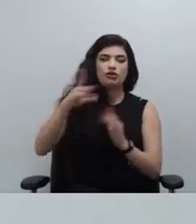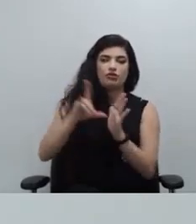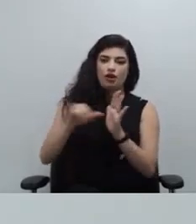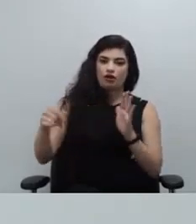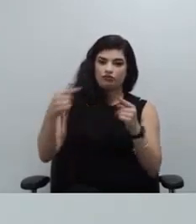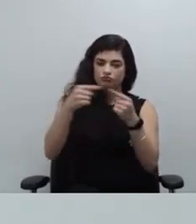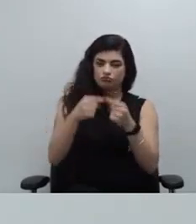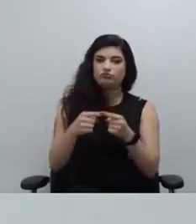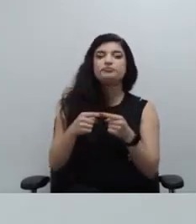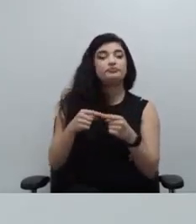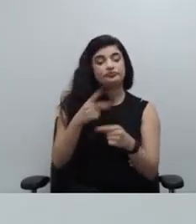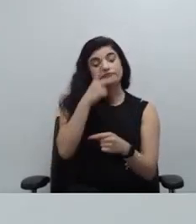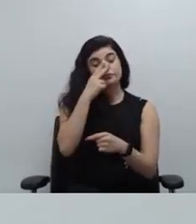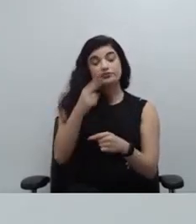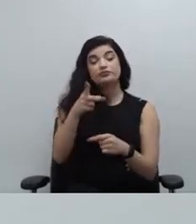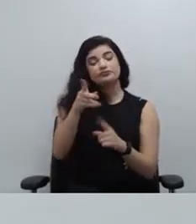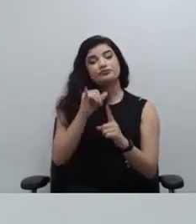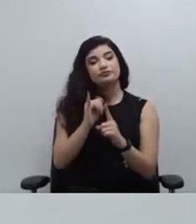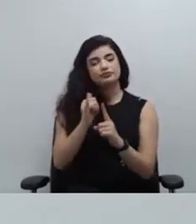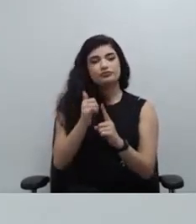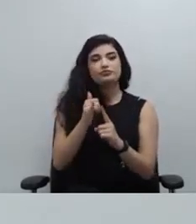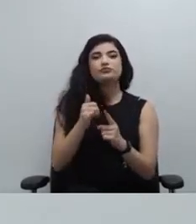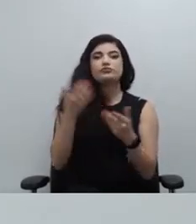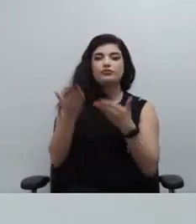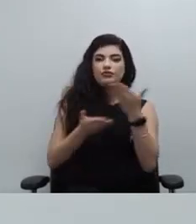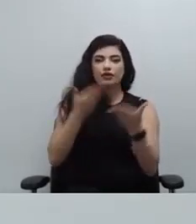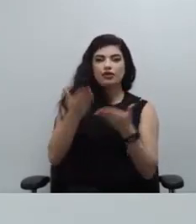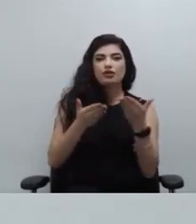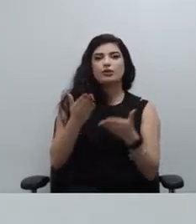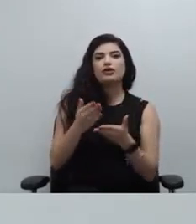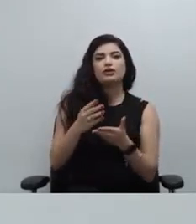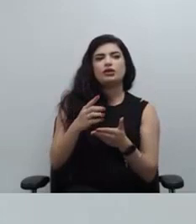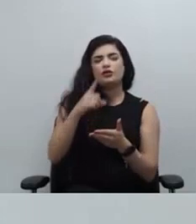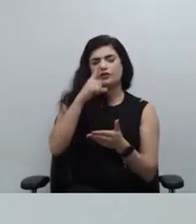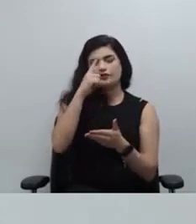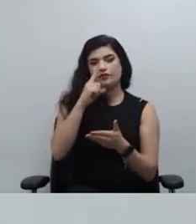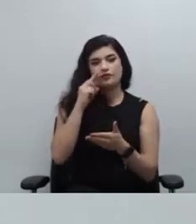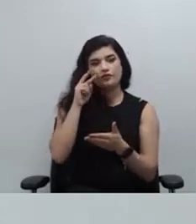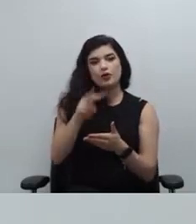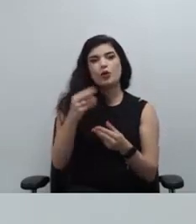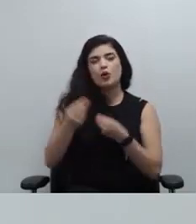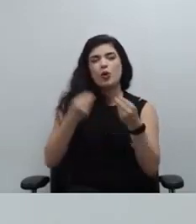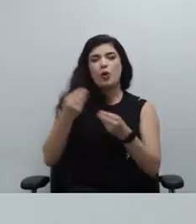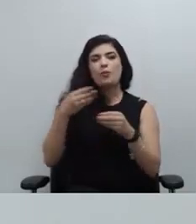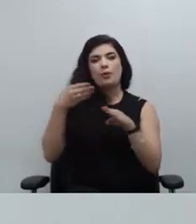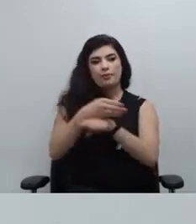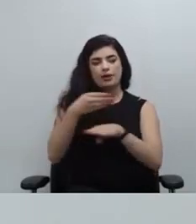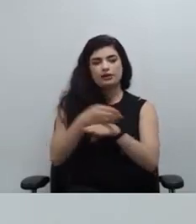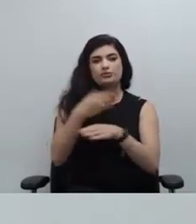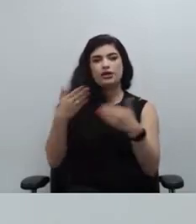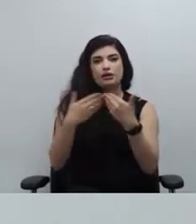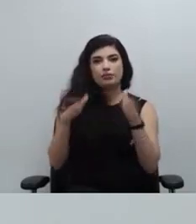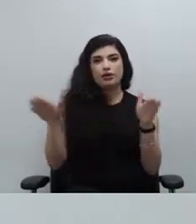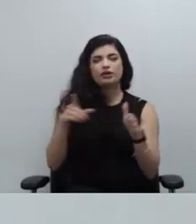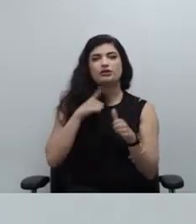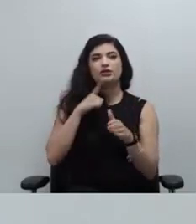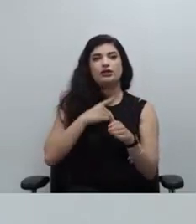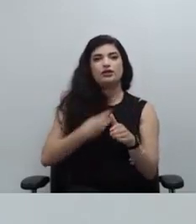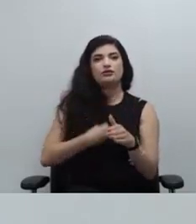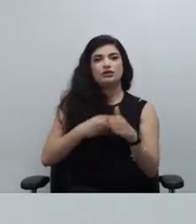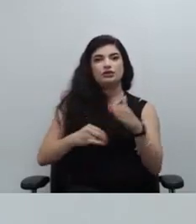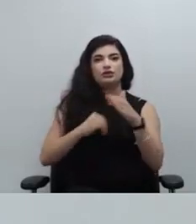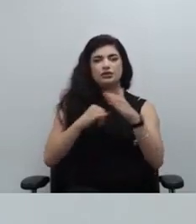Assim, parece a este relator que o tratamento distinto entre participantes do momento aberto, sejam eles integrantes ou não da